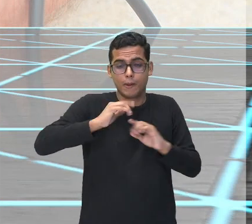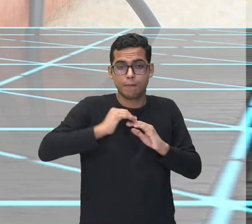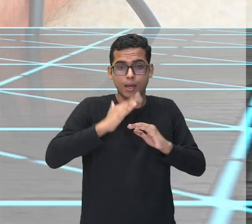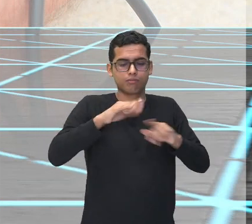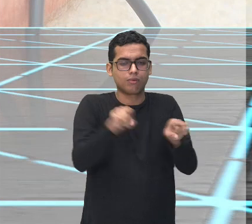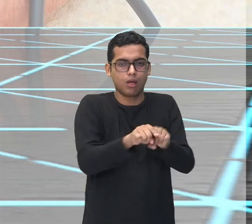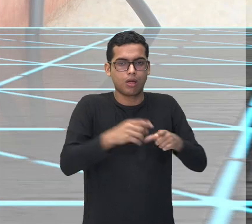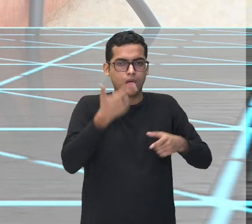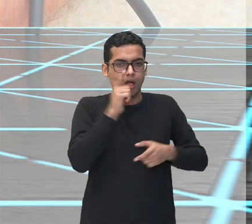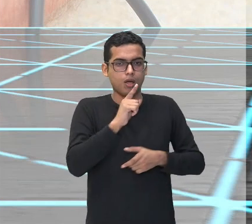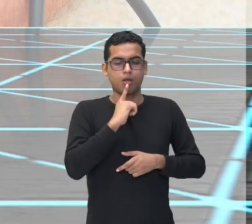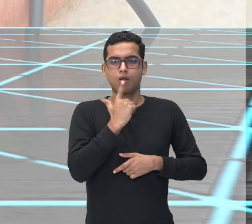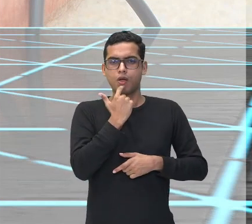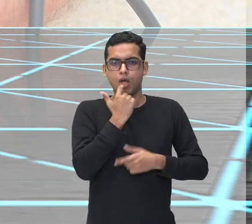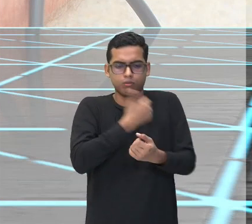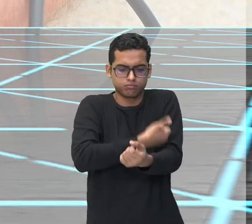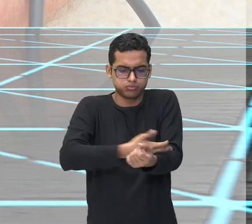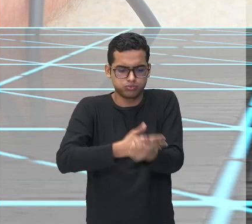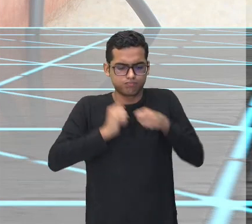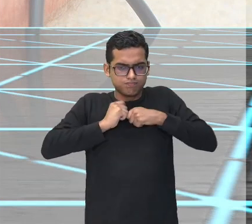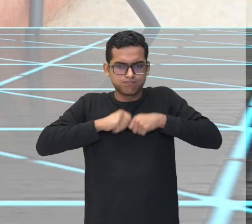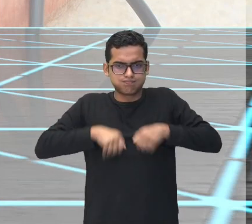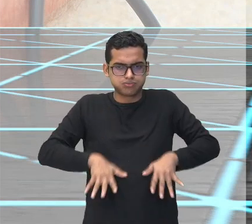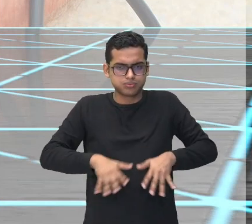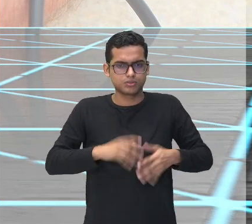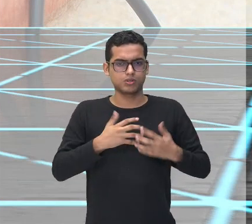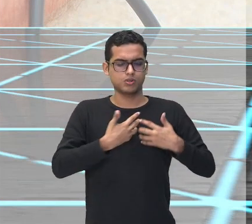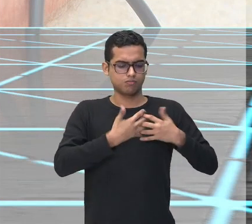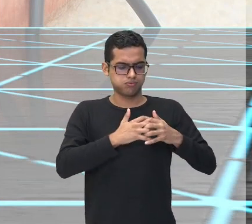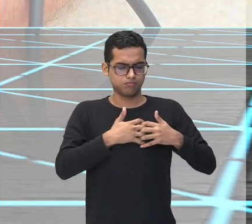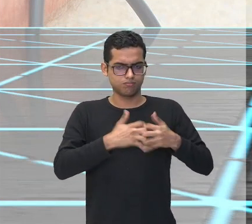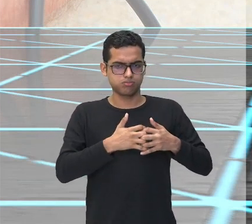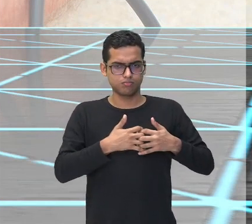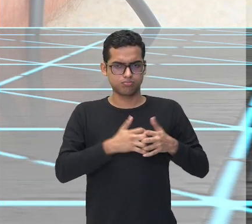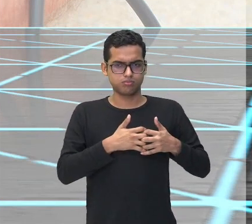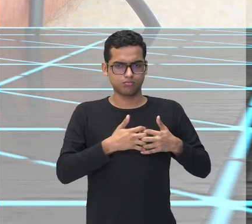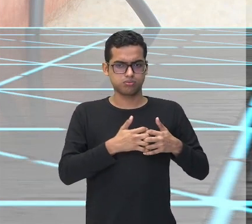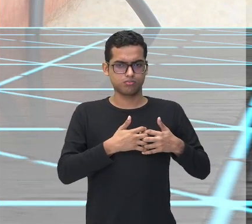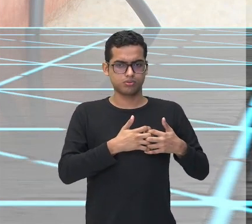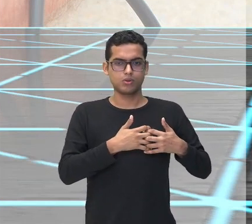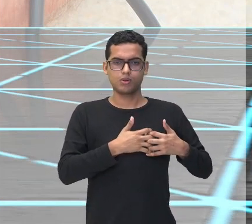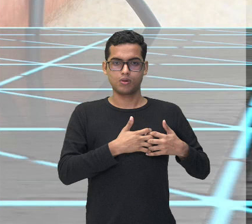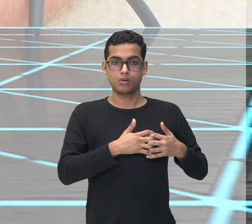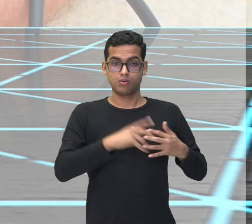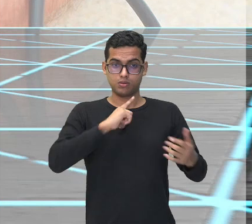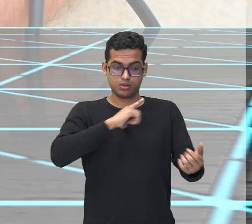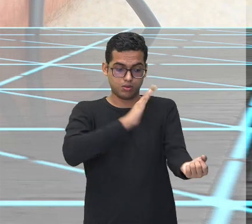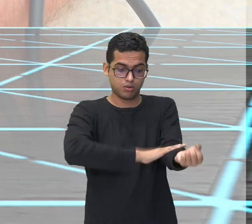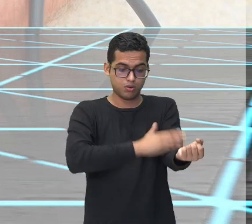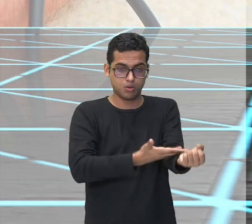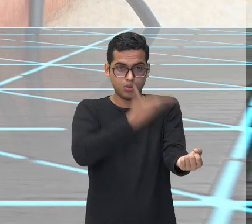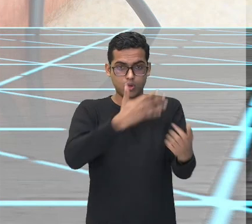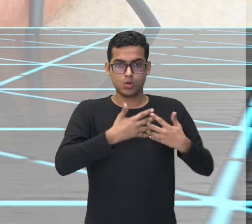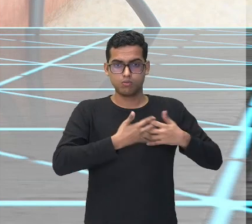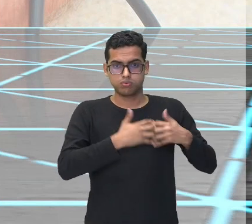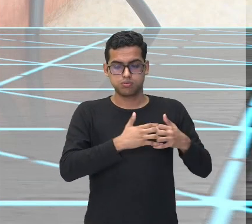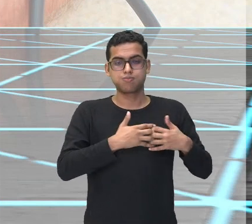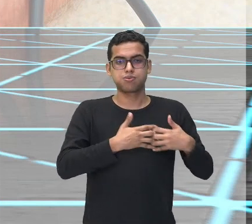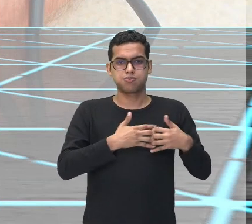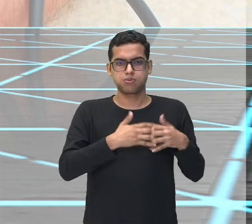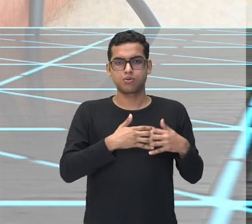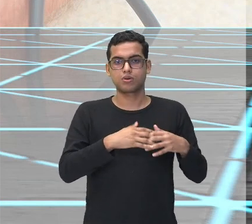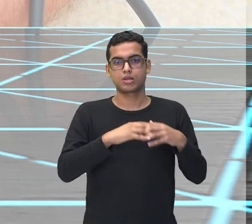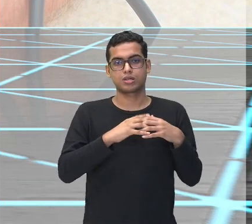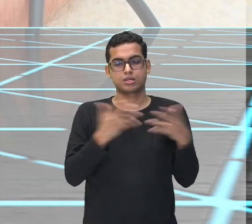né? E é um dos principais fatores de risco para a ocorrência de aneurisma arterial, o AVE que nós